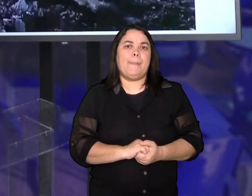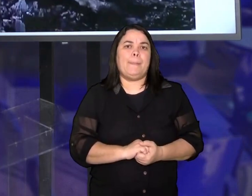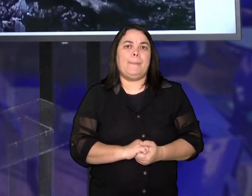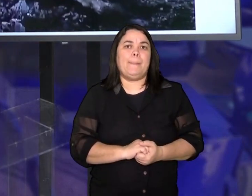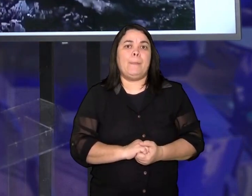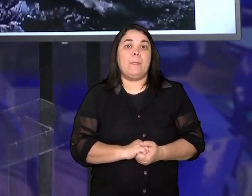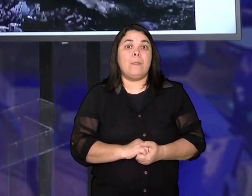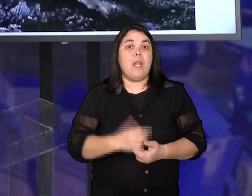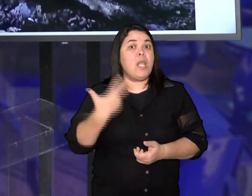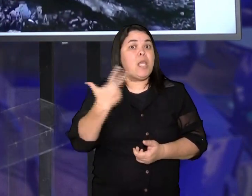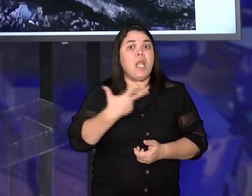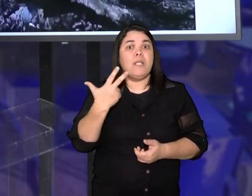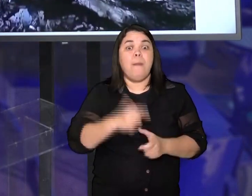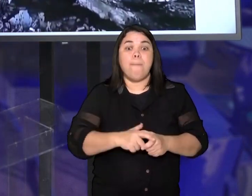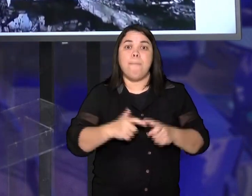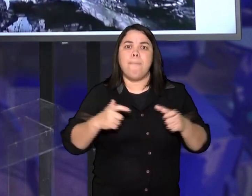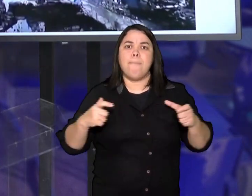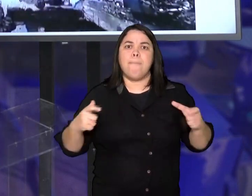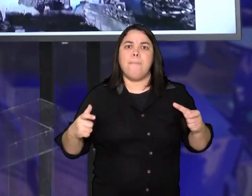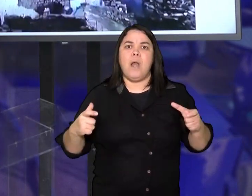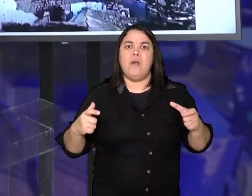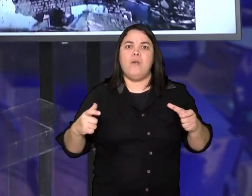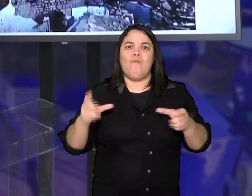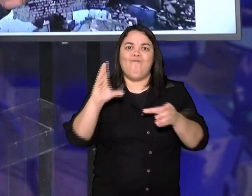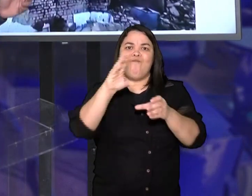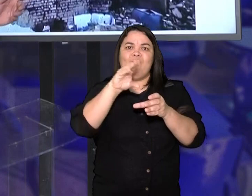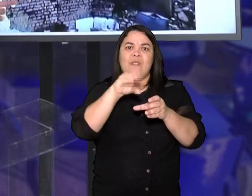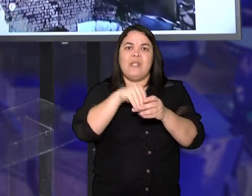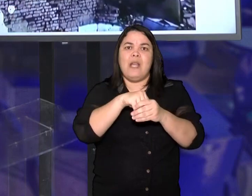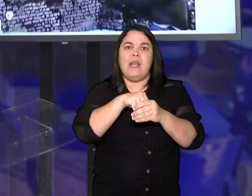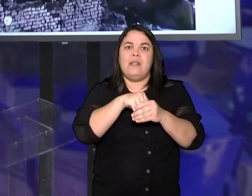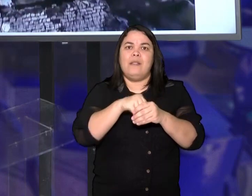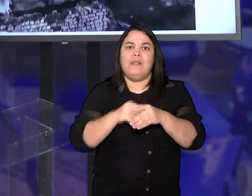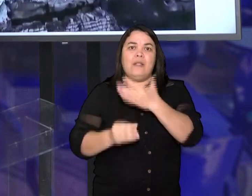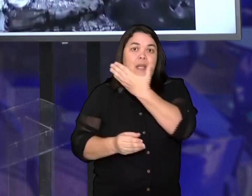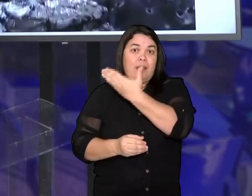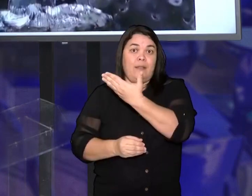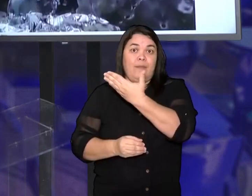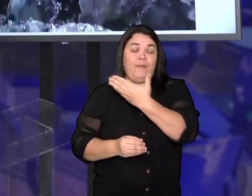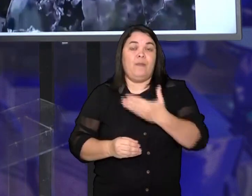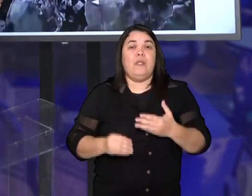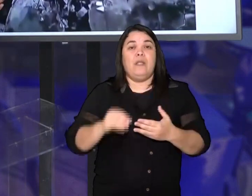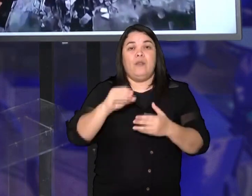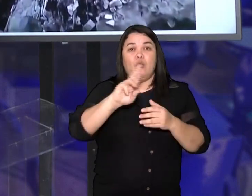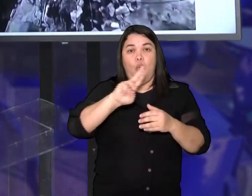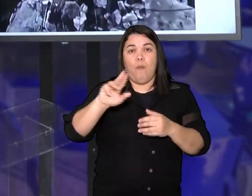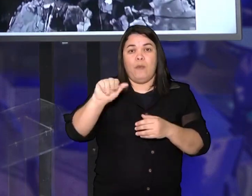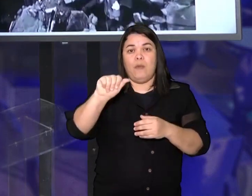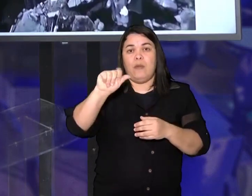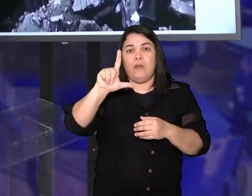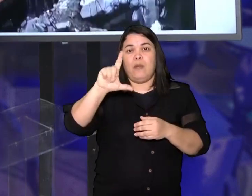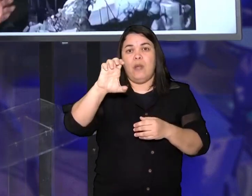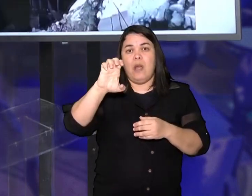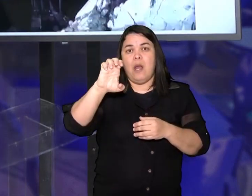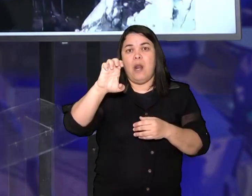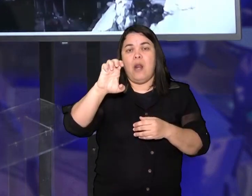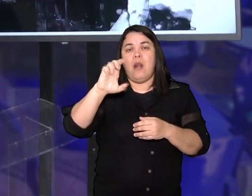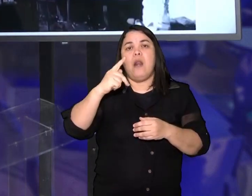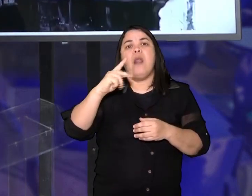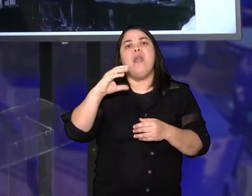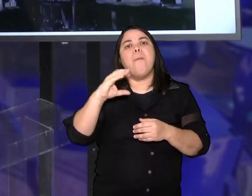maior cidade da Síria, Alepo, né? Alepo acaba sendo alvo de cerca de